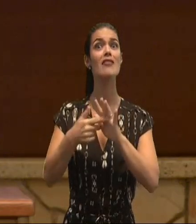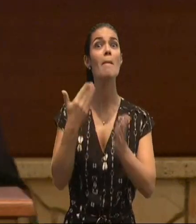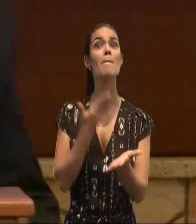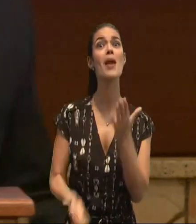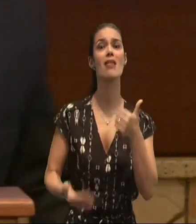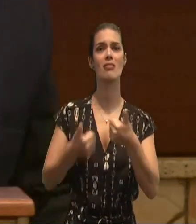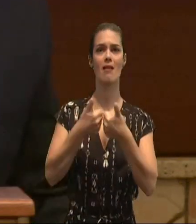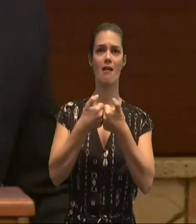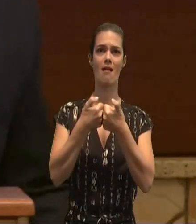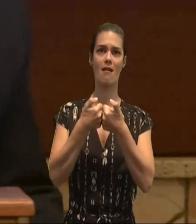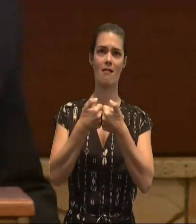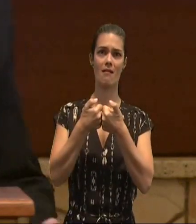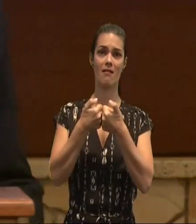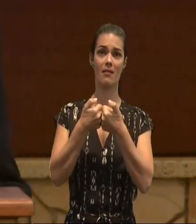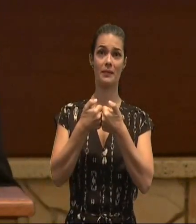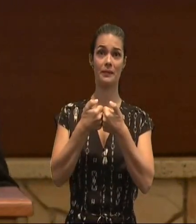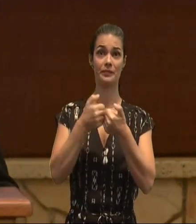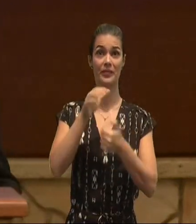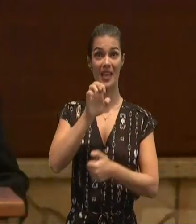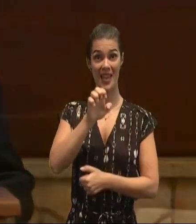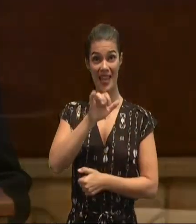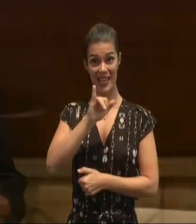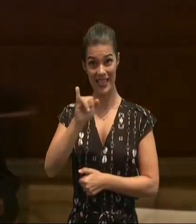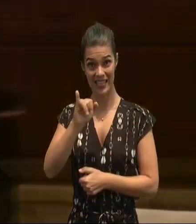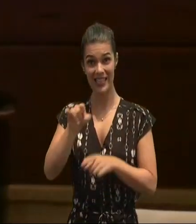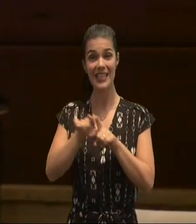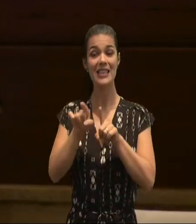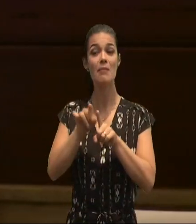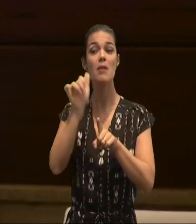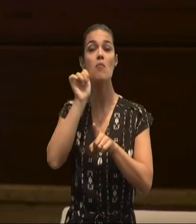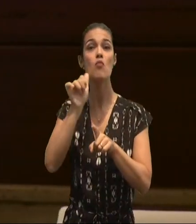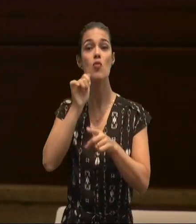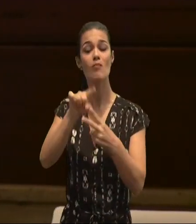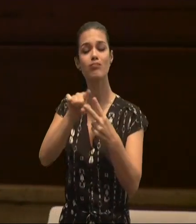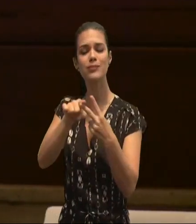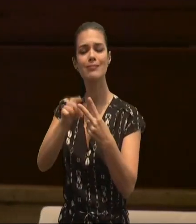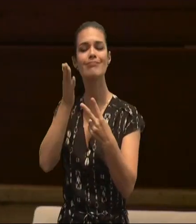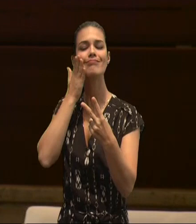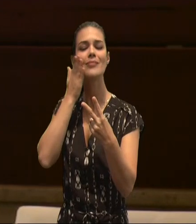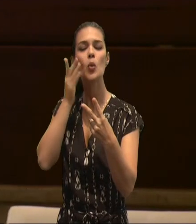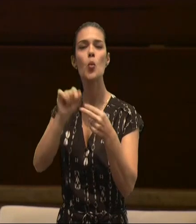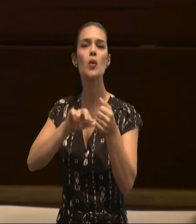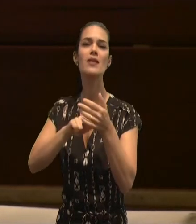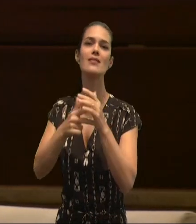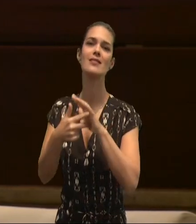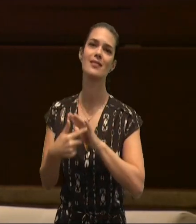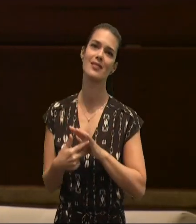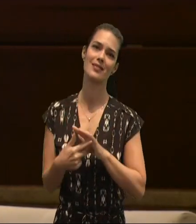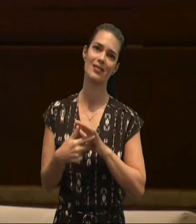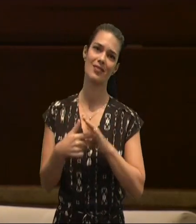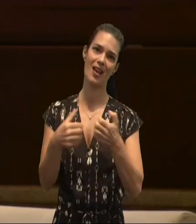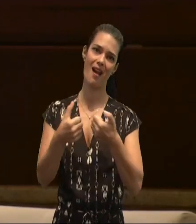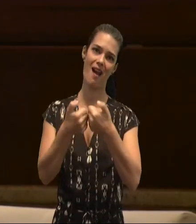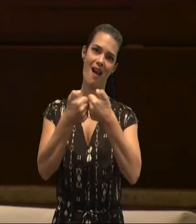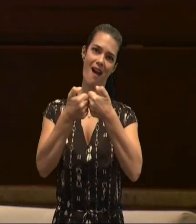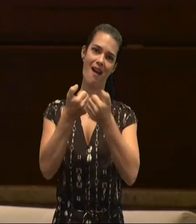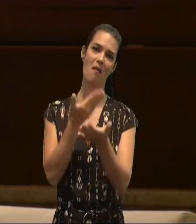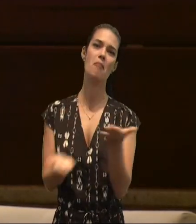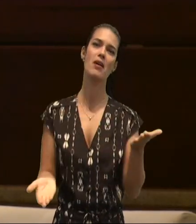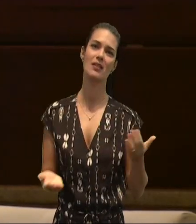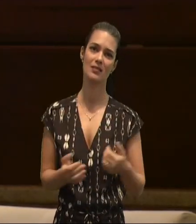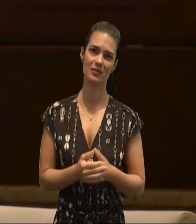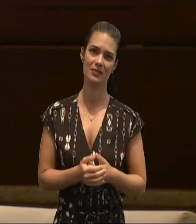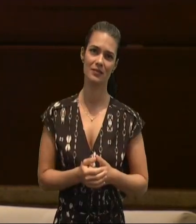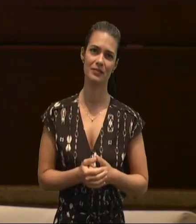Tanto Eli quanto aquela mulher. E é interessante que quando nós olhamos e percebemos de uma maneira